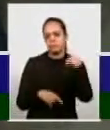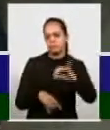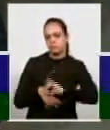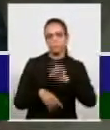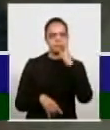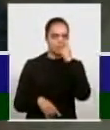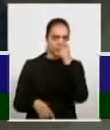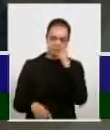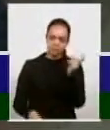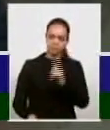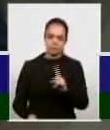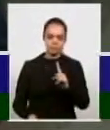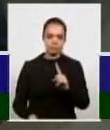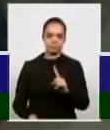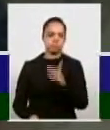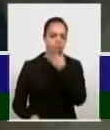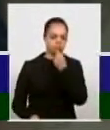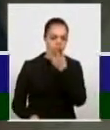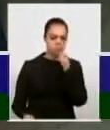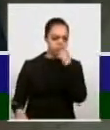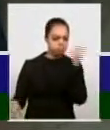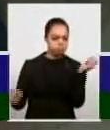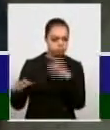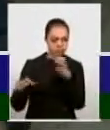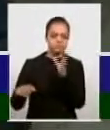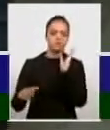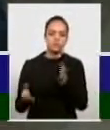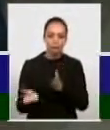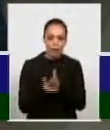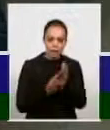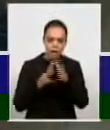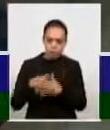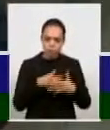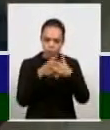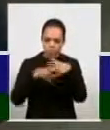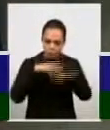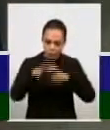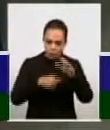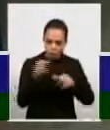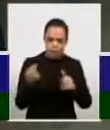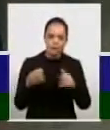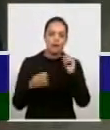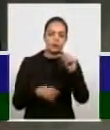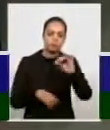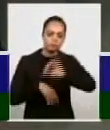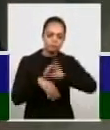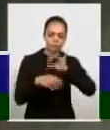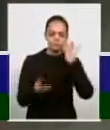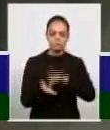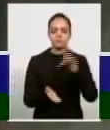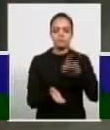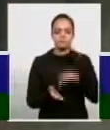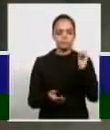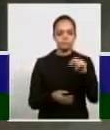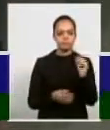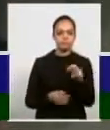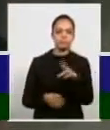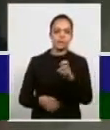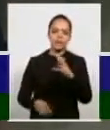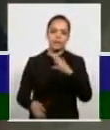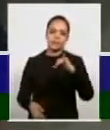lixo residencial, o lixeiro já passa para pegar isso mesmo, o caminhão de lixo já passa, então ele vai ser realmente reciclável,